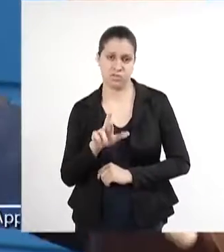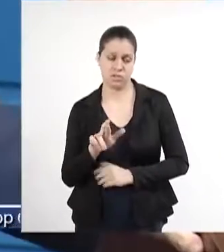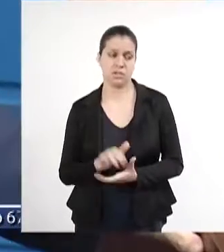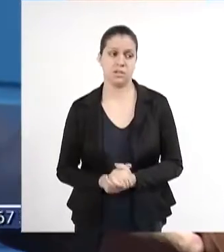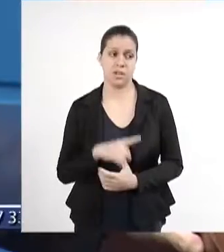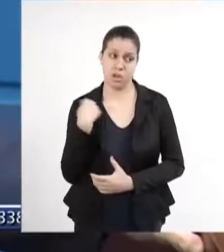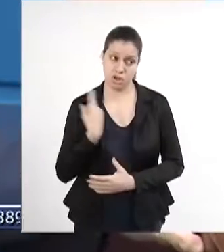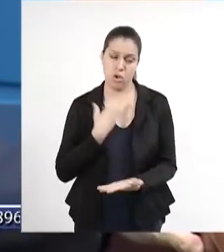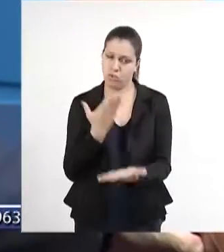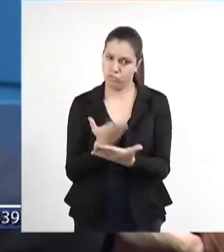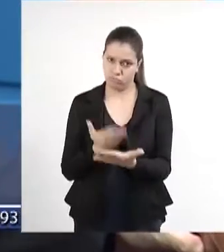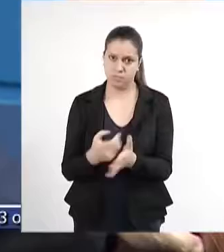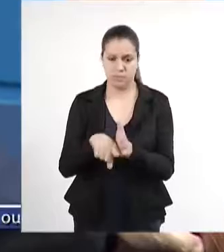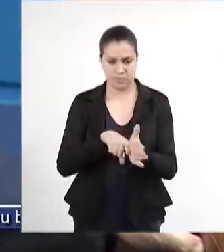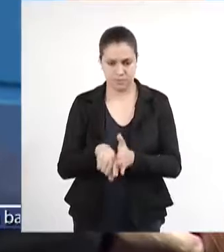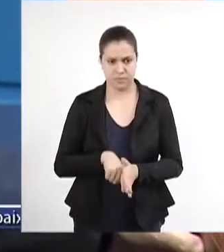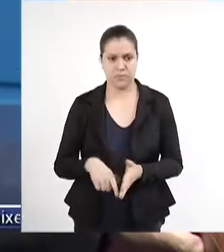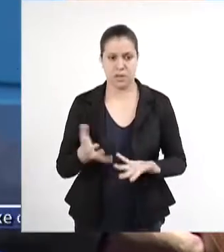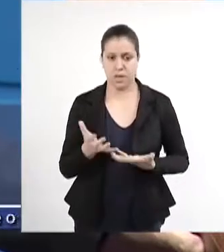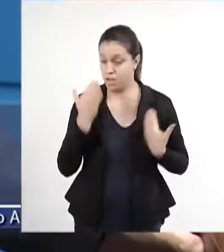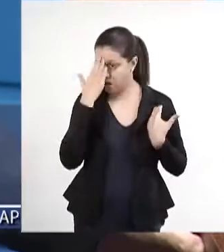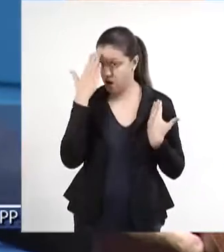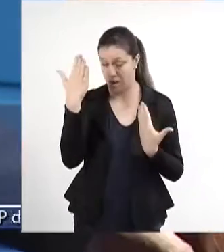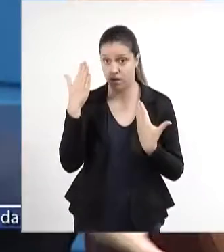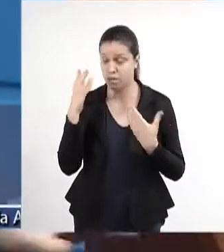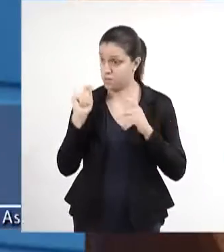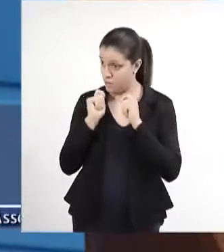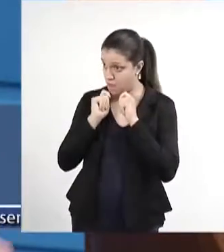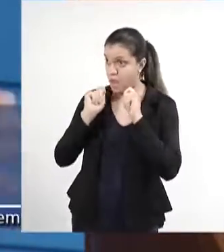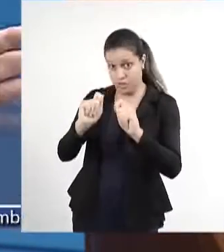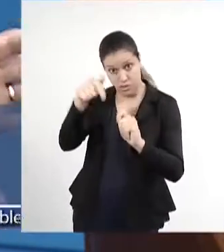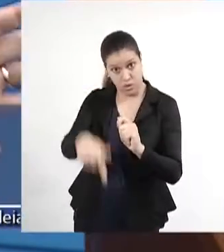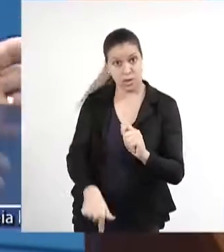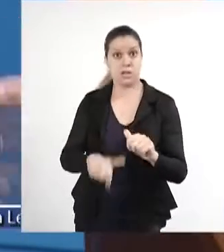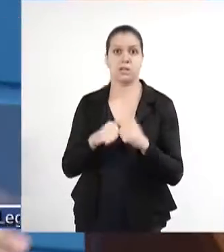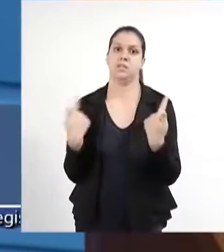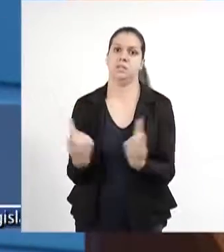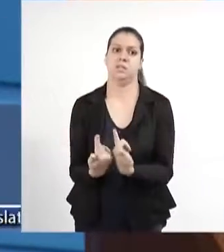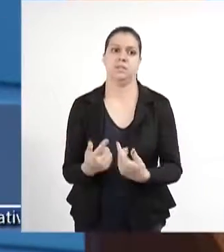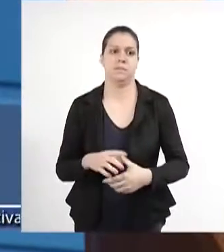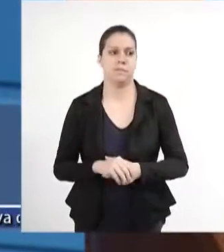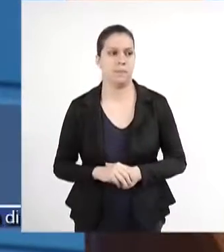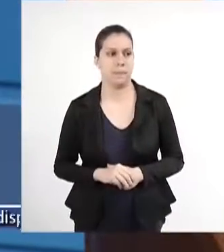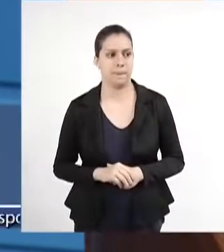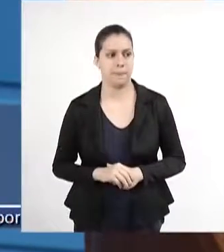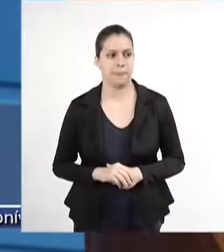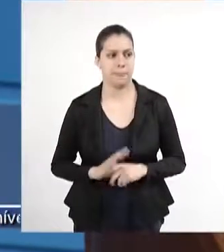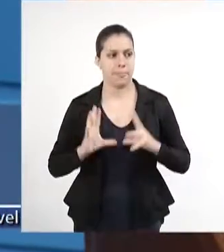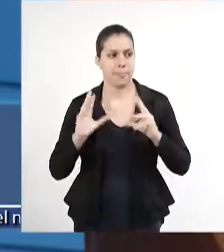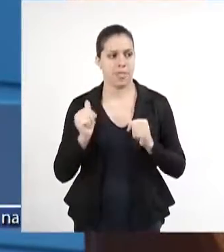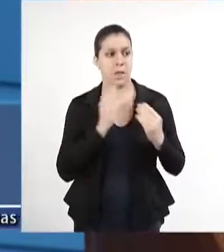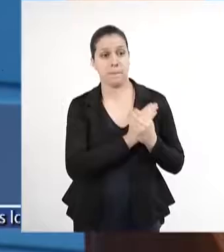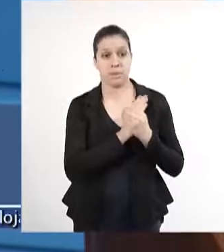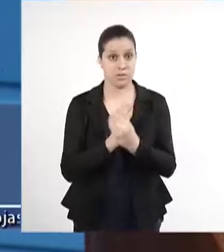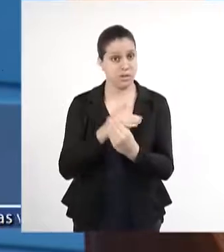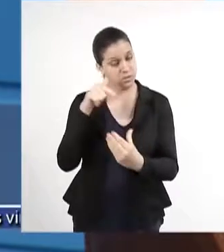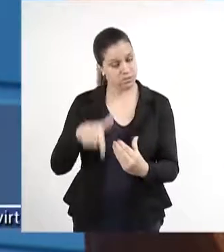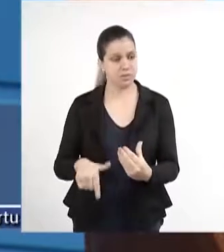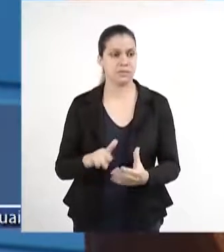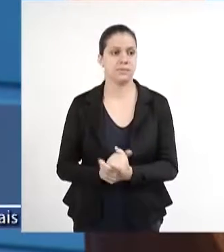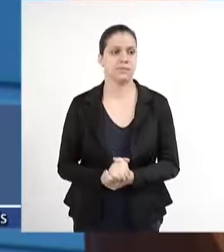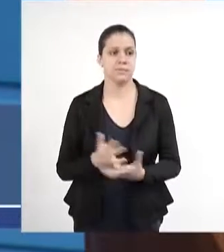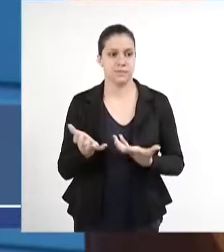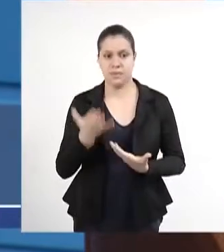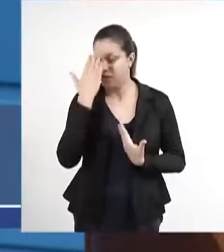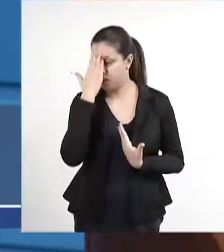quero agradecer à nossa assessoria da Assembleia. Foi gestado o processo da Lei Candir aqui. Quero agradecer